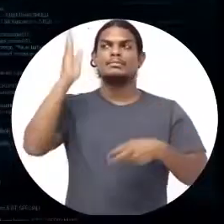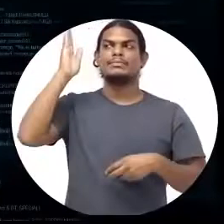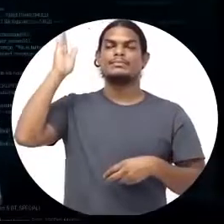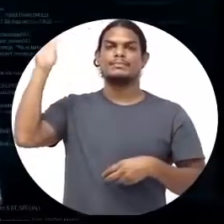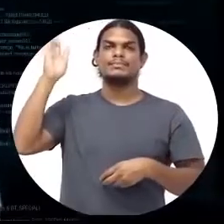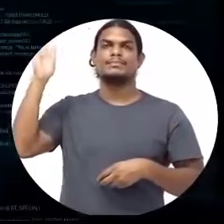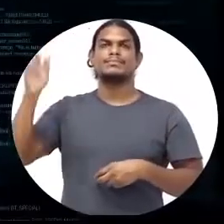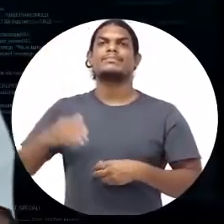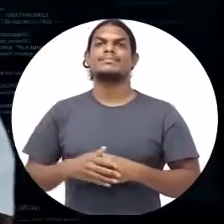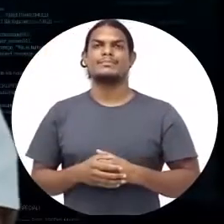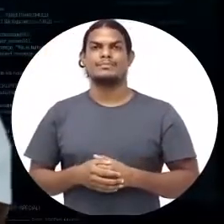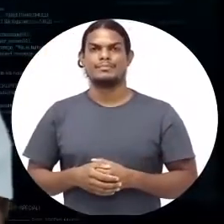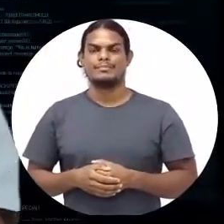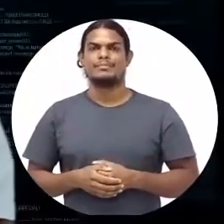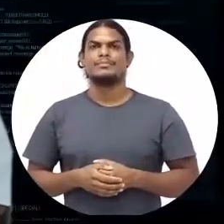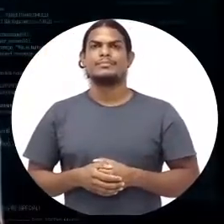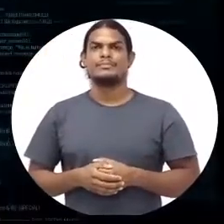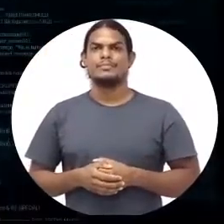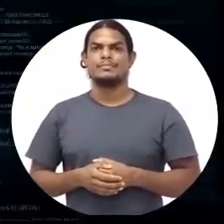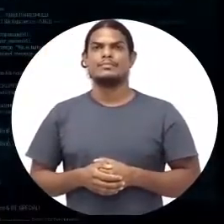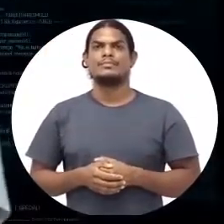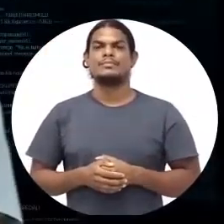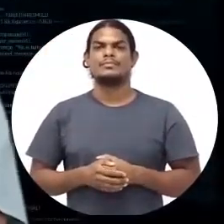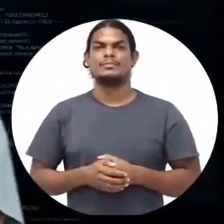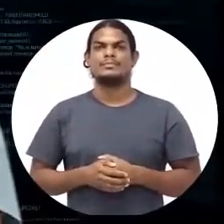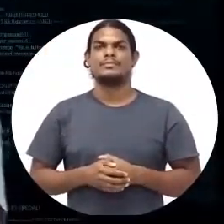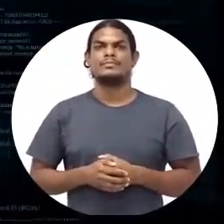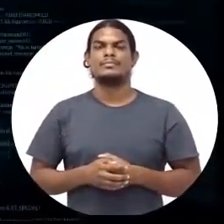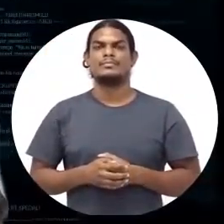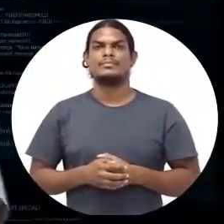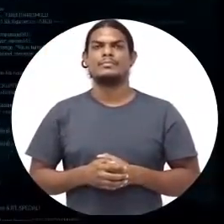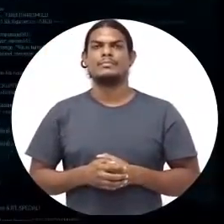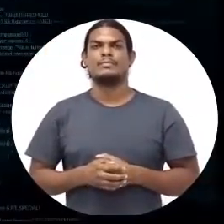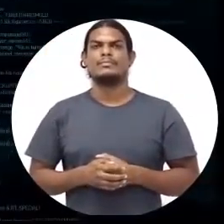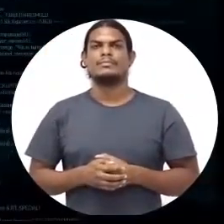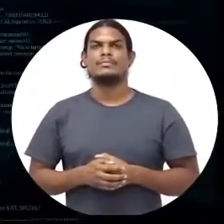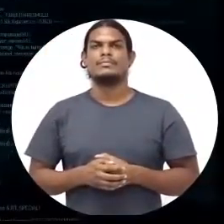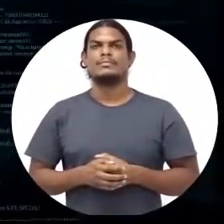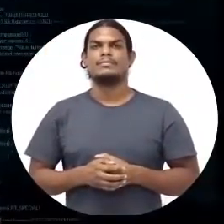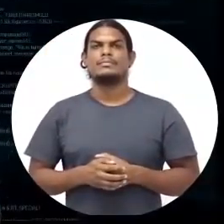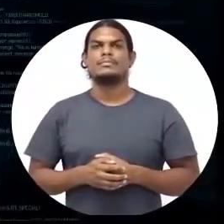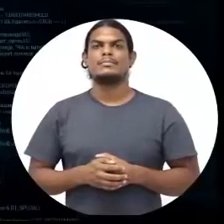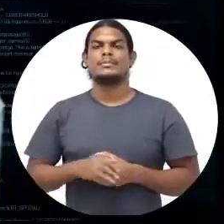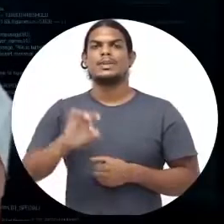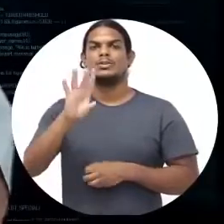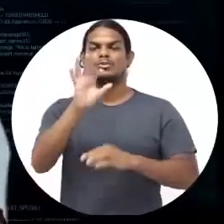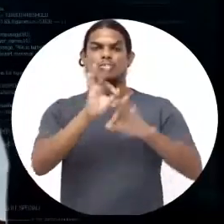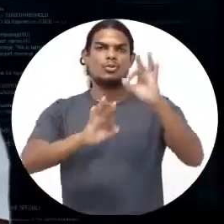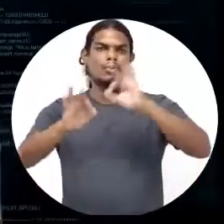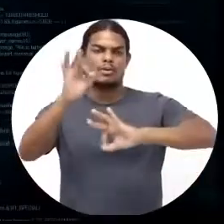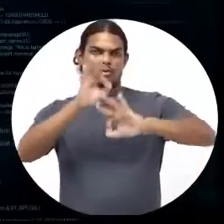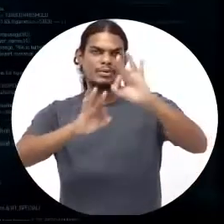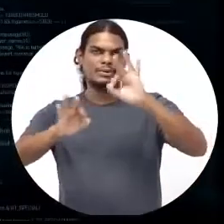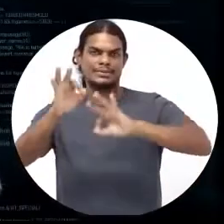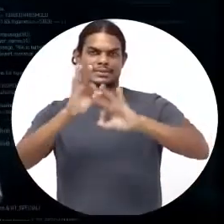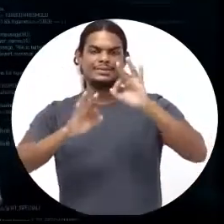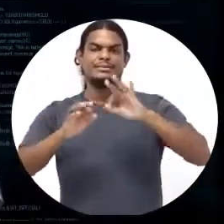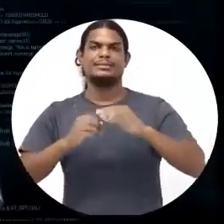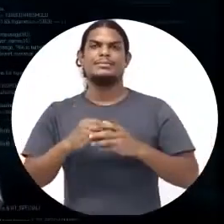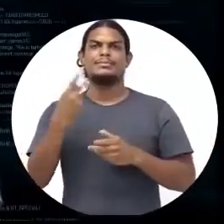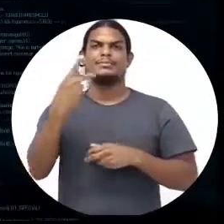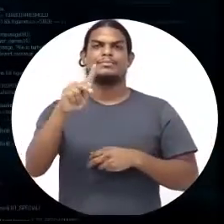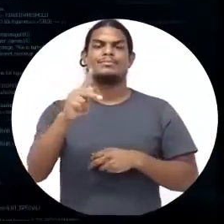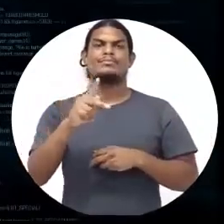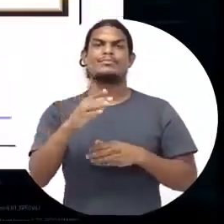monte de elemento diferente ou igual, um monte de elemento, e colocar uma identificação comum para todos